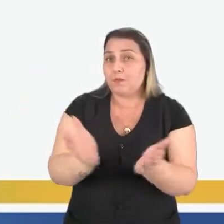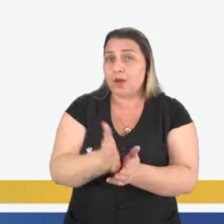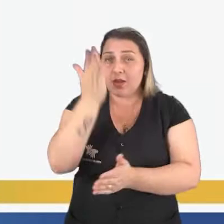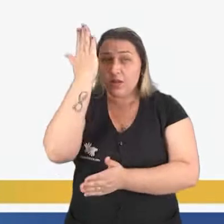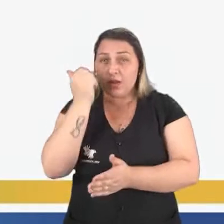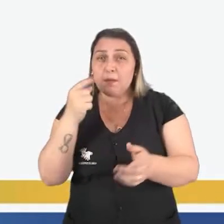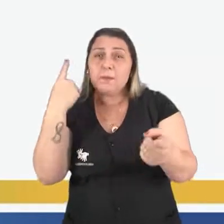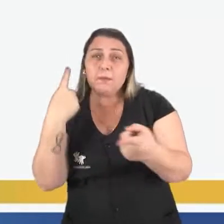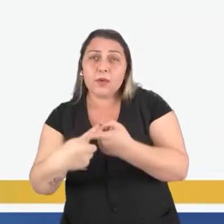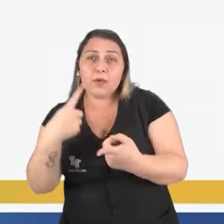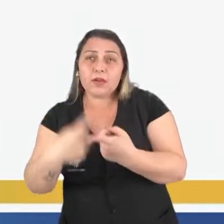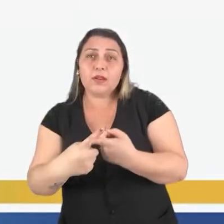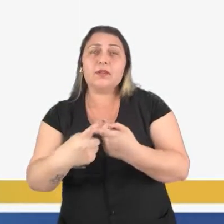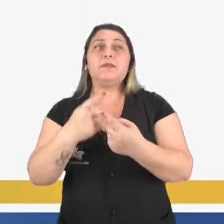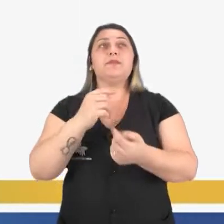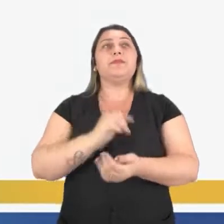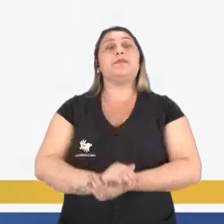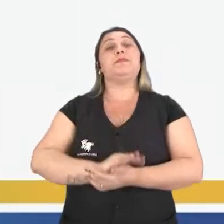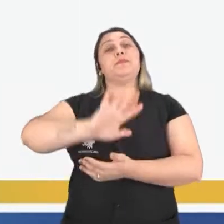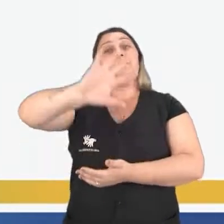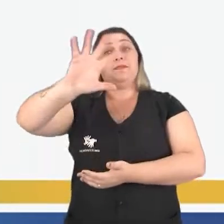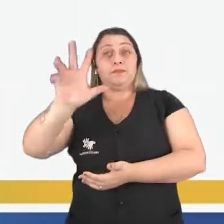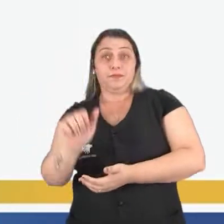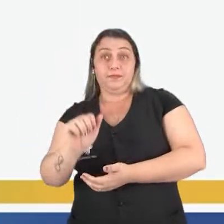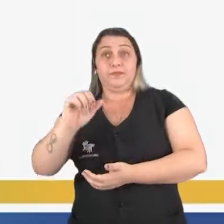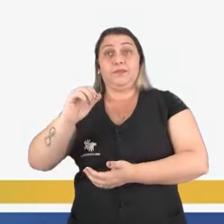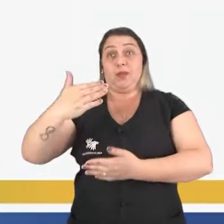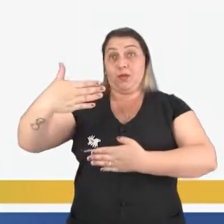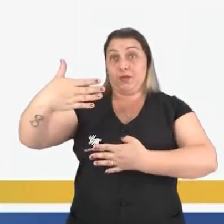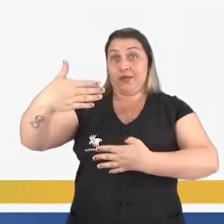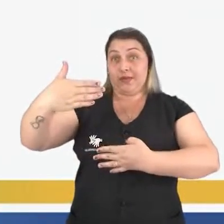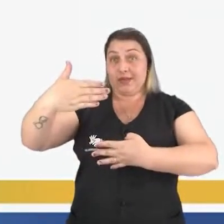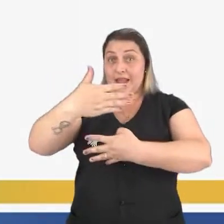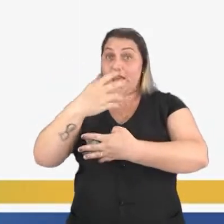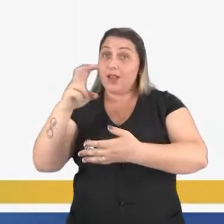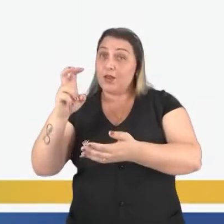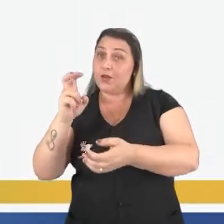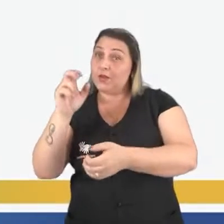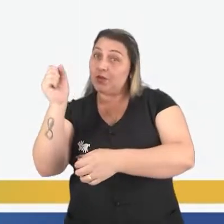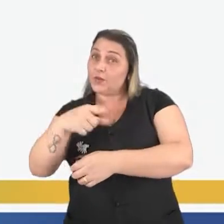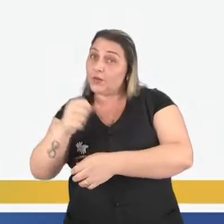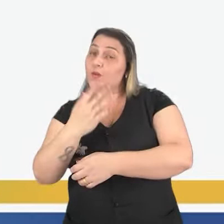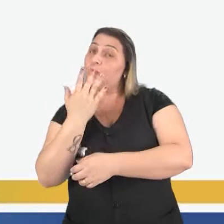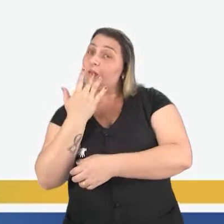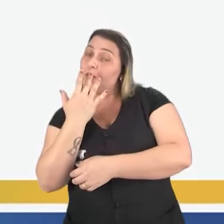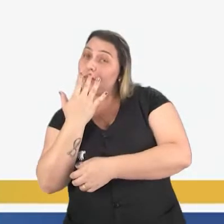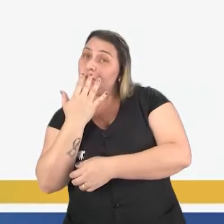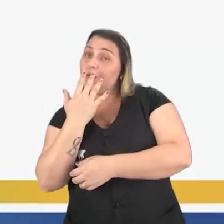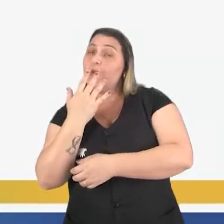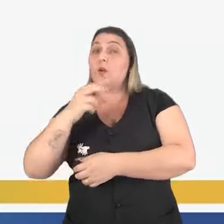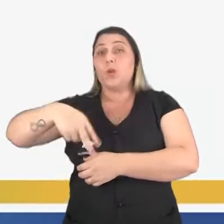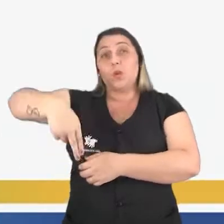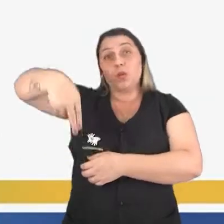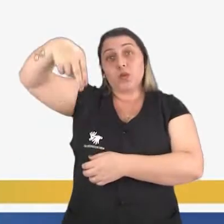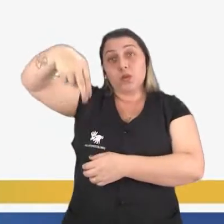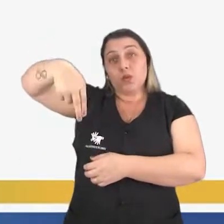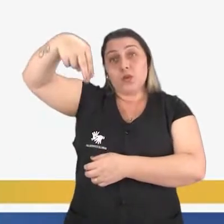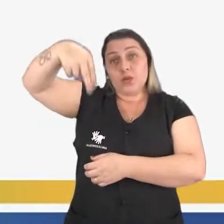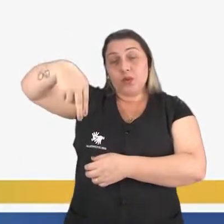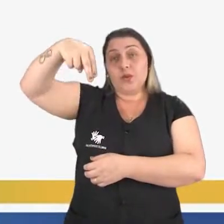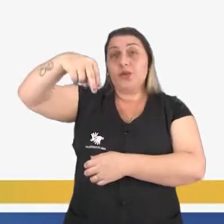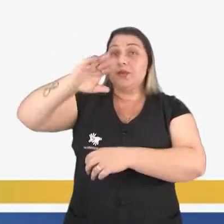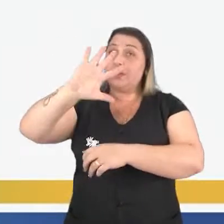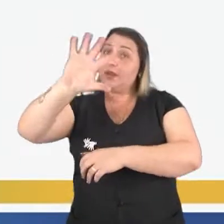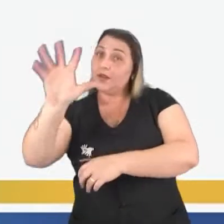quê? A África setentrional, que é essa parte azul, que é a África, o norte